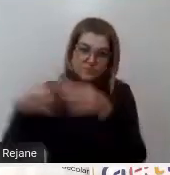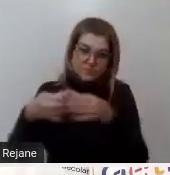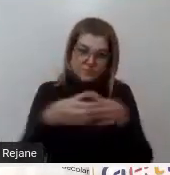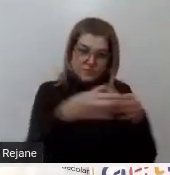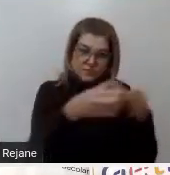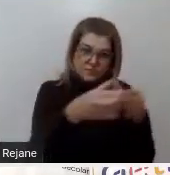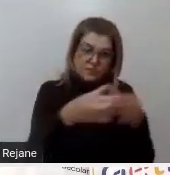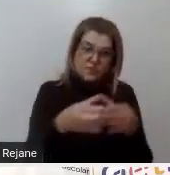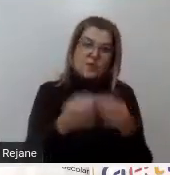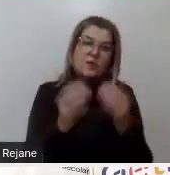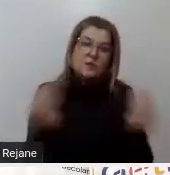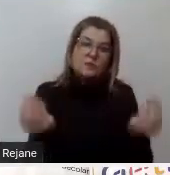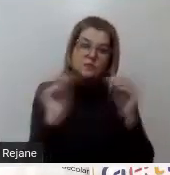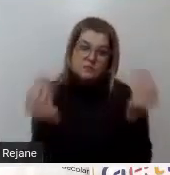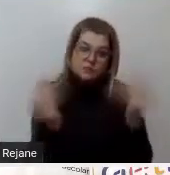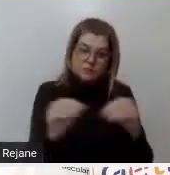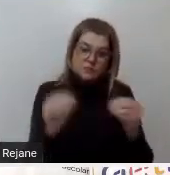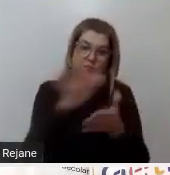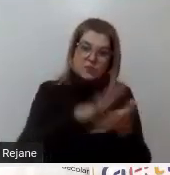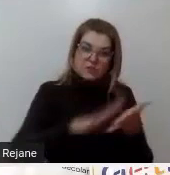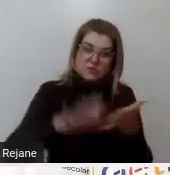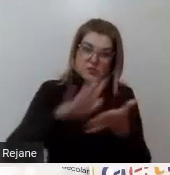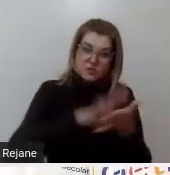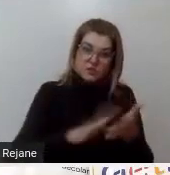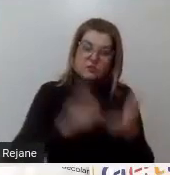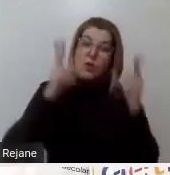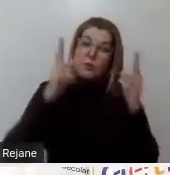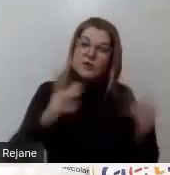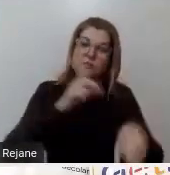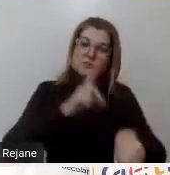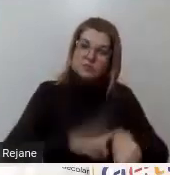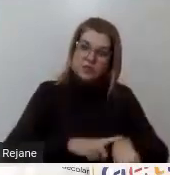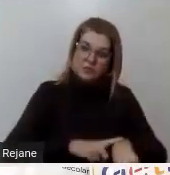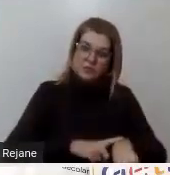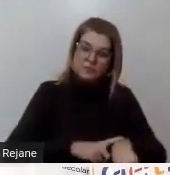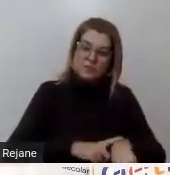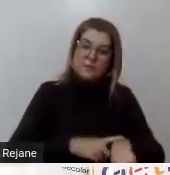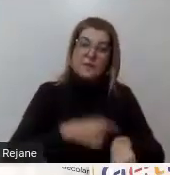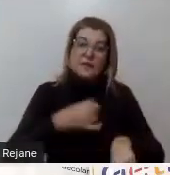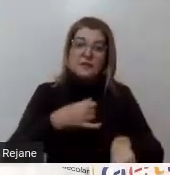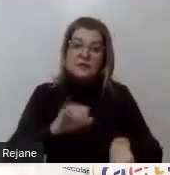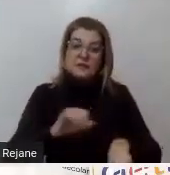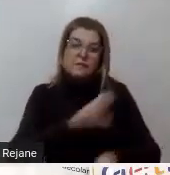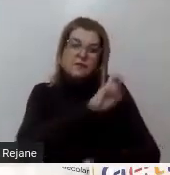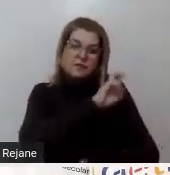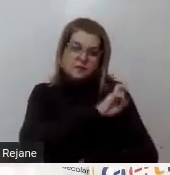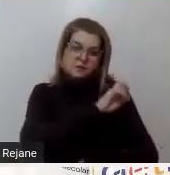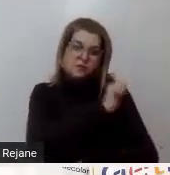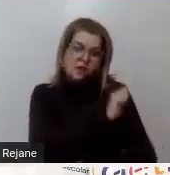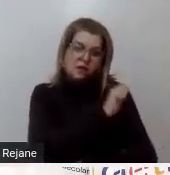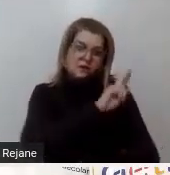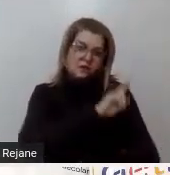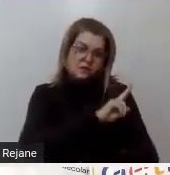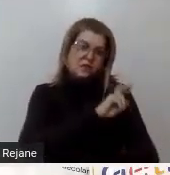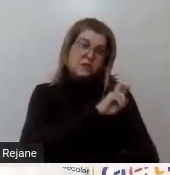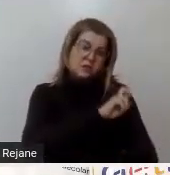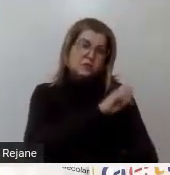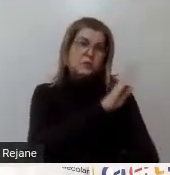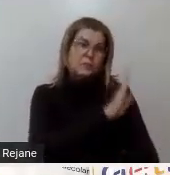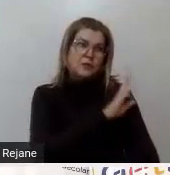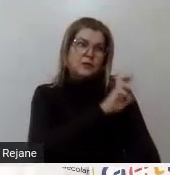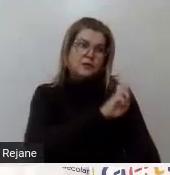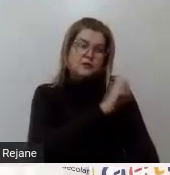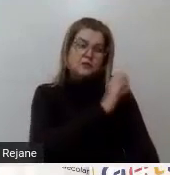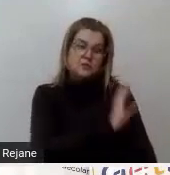eu posto a atividade ao mesmo tempo. Então, se eu quiser postar para o quinto ano A, B e C ao mesmo tempo,